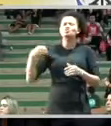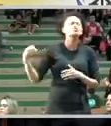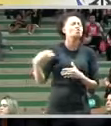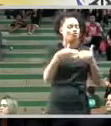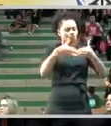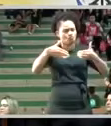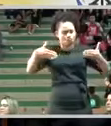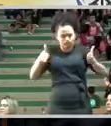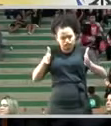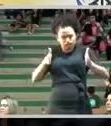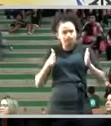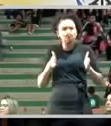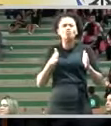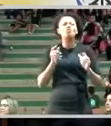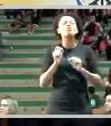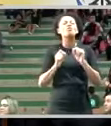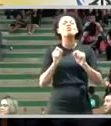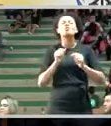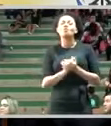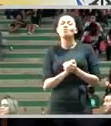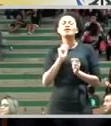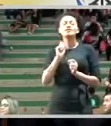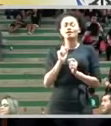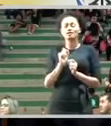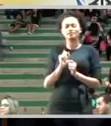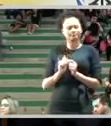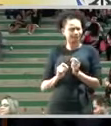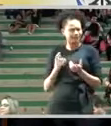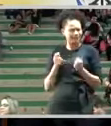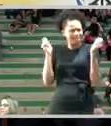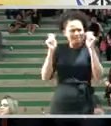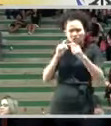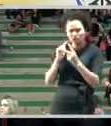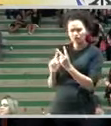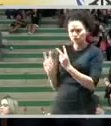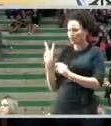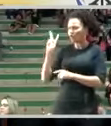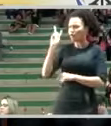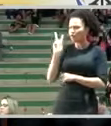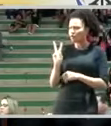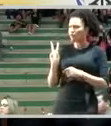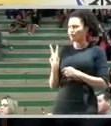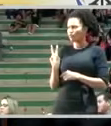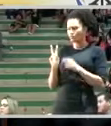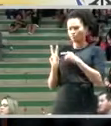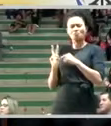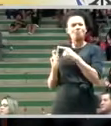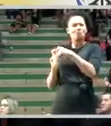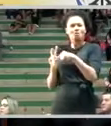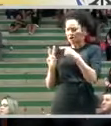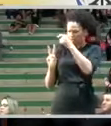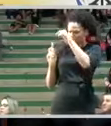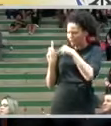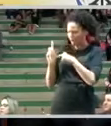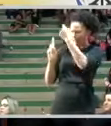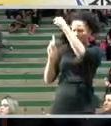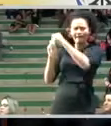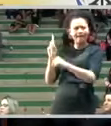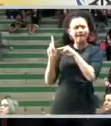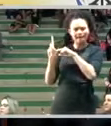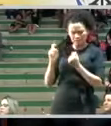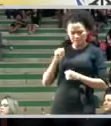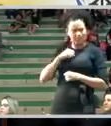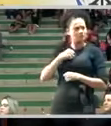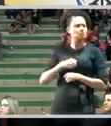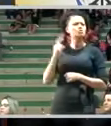entra na história? Uzá e Aiô. Você pode ver que Uzá e Aiô não entra como sacerdote, entra como